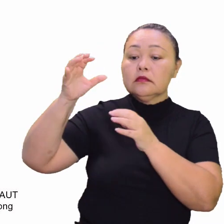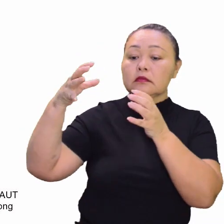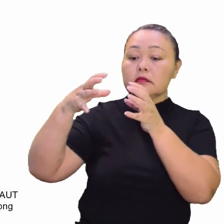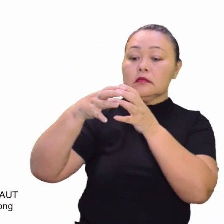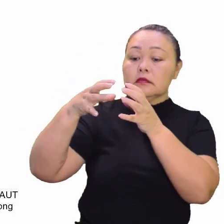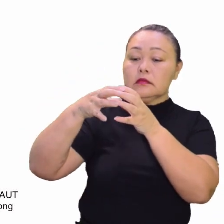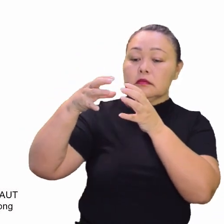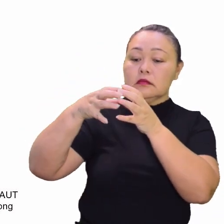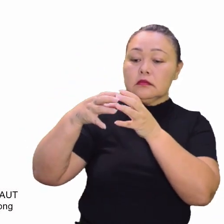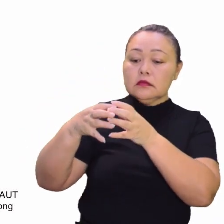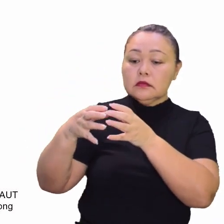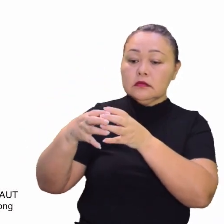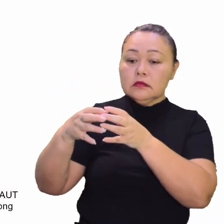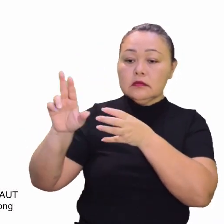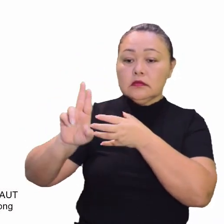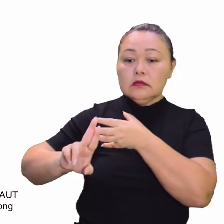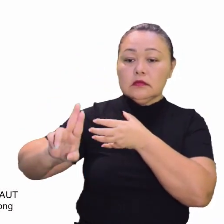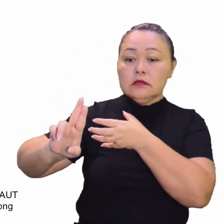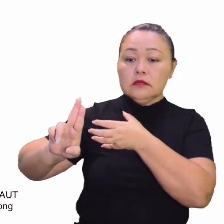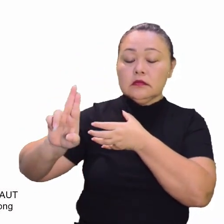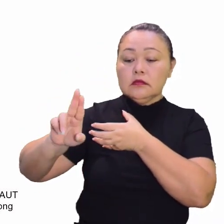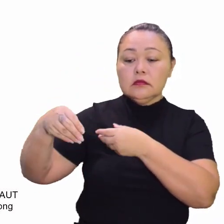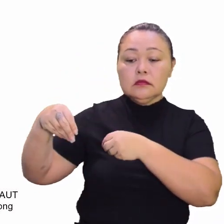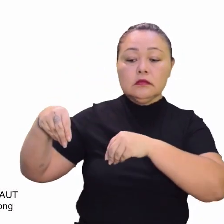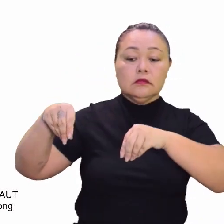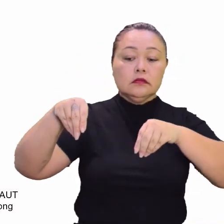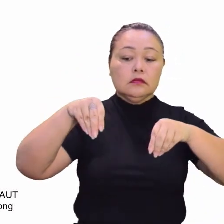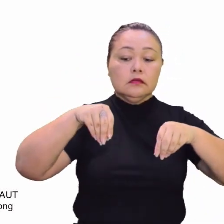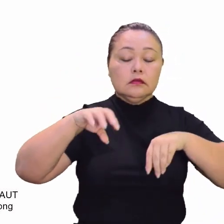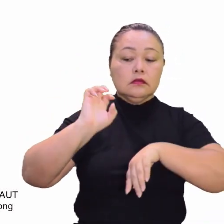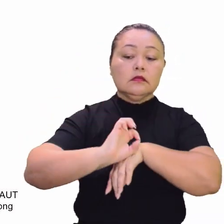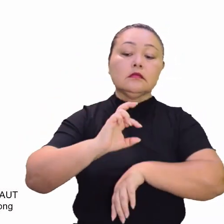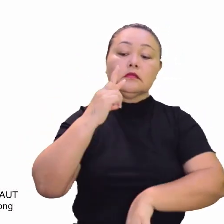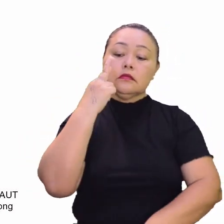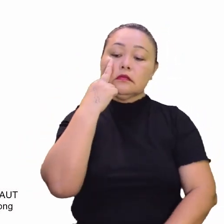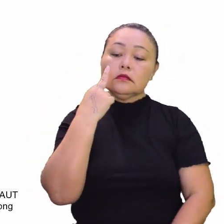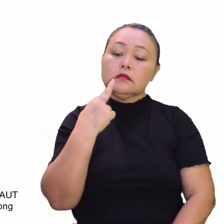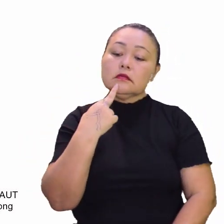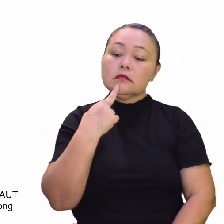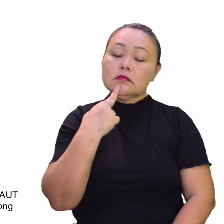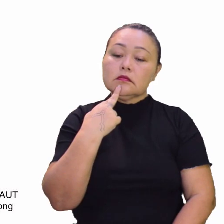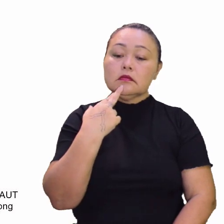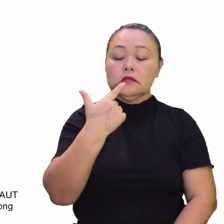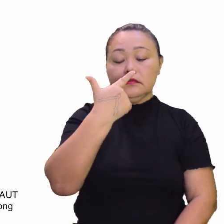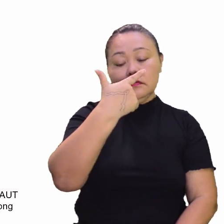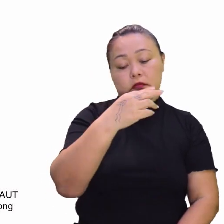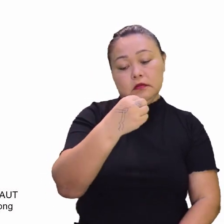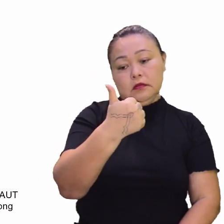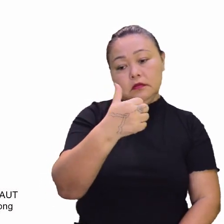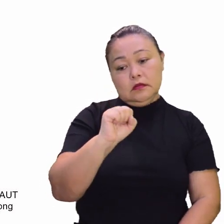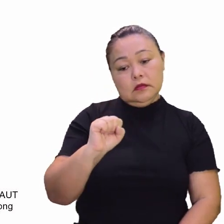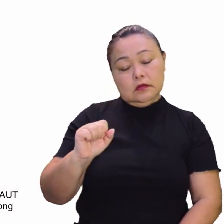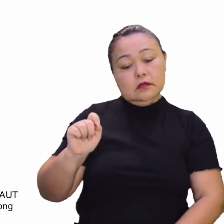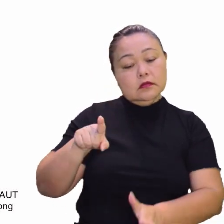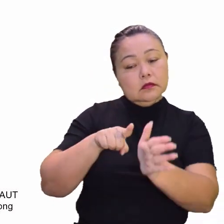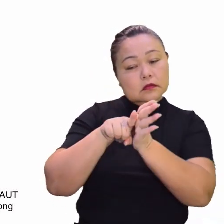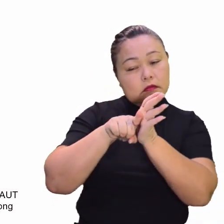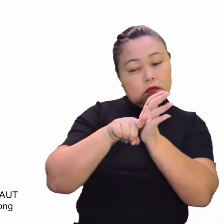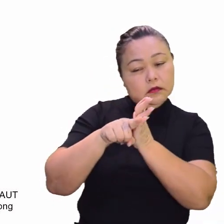de cobertura e uso da terra em Rondônia, 2018.